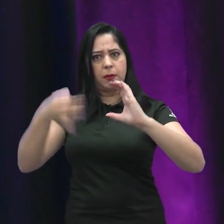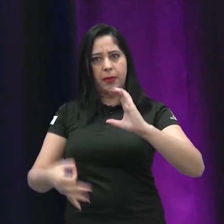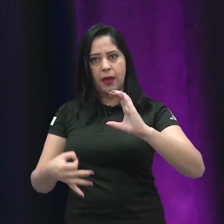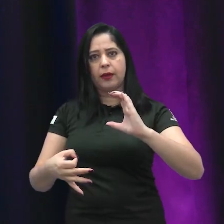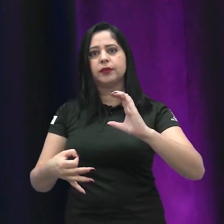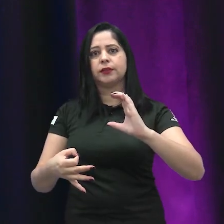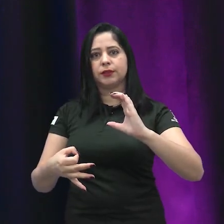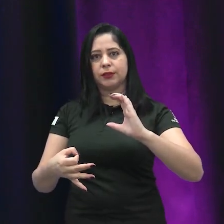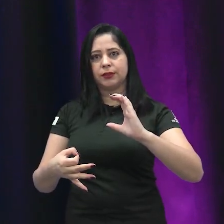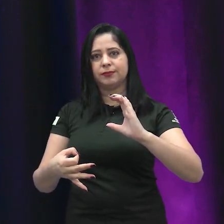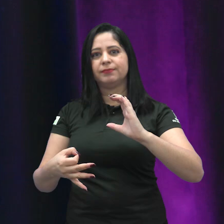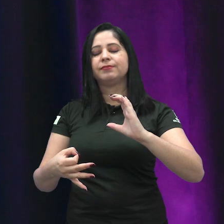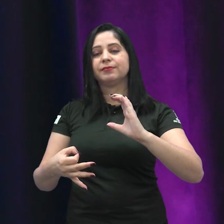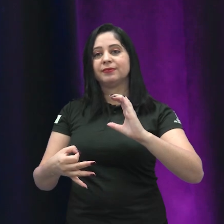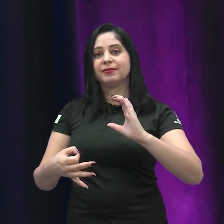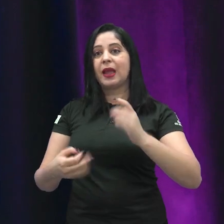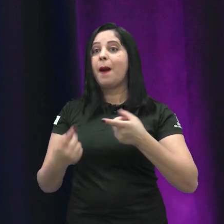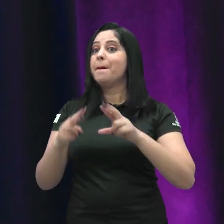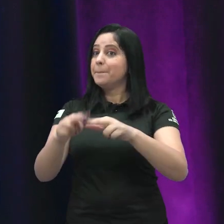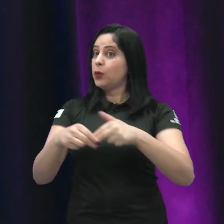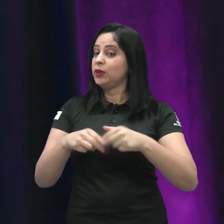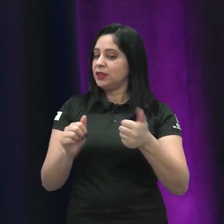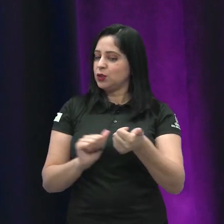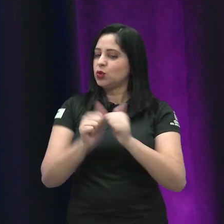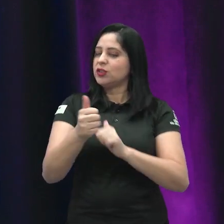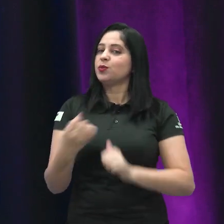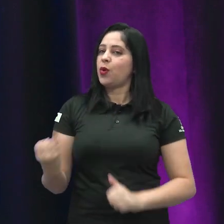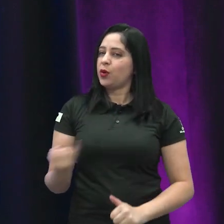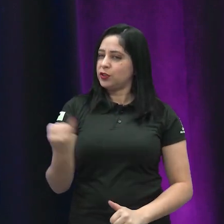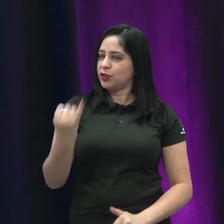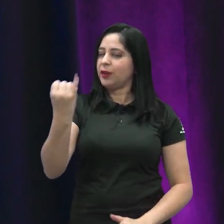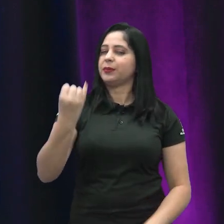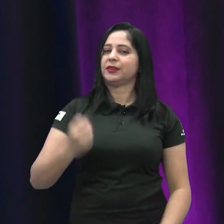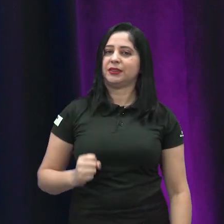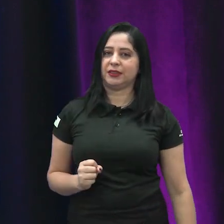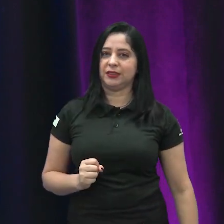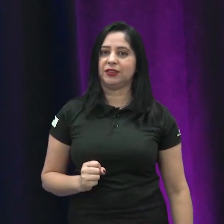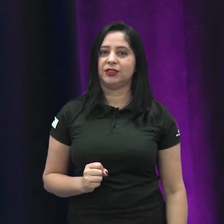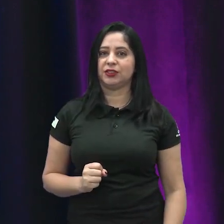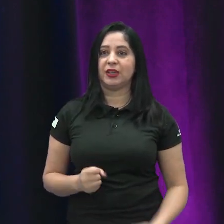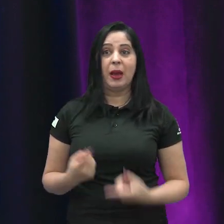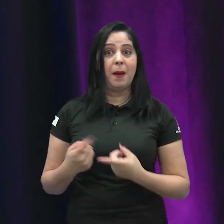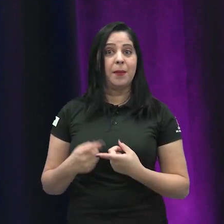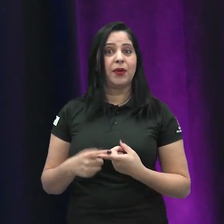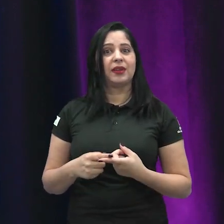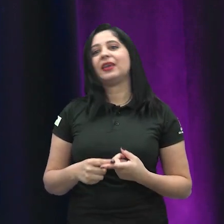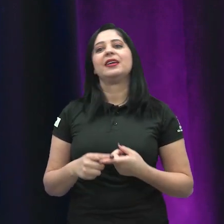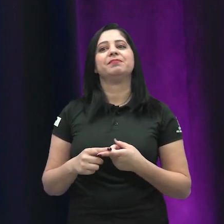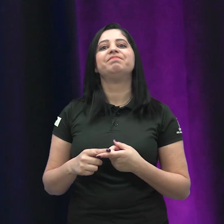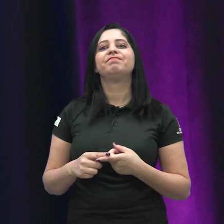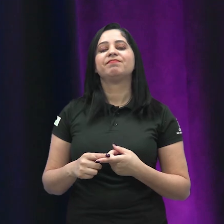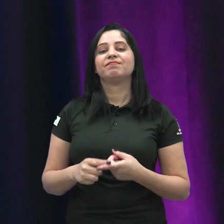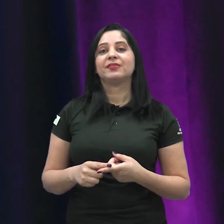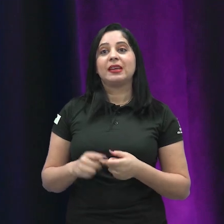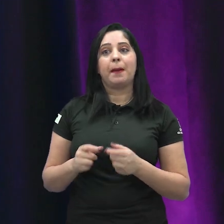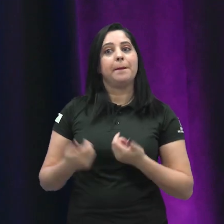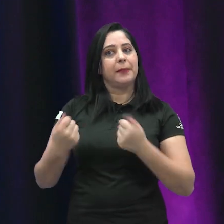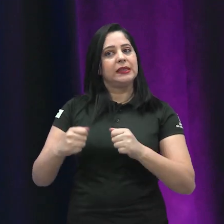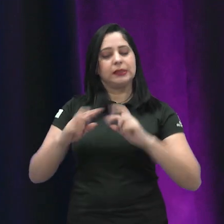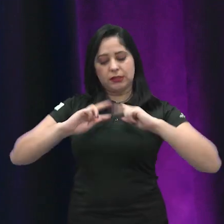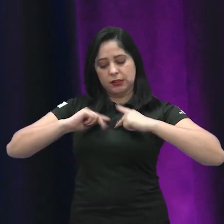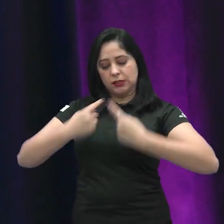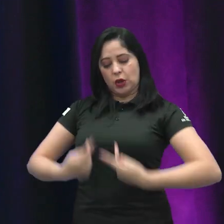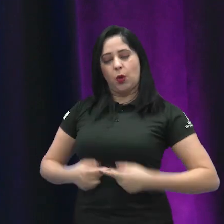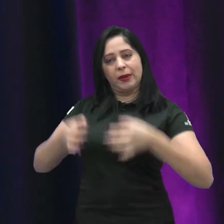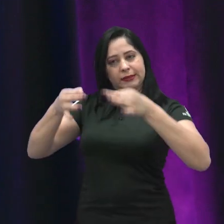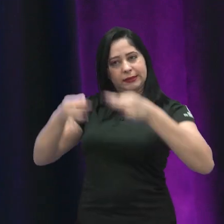boa relação, já posiciona o porquê o esporte é tão importante no desenvolvimento pessoal. Porque antes de você ser um bom atleta, você